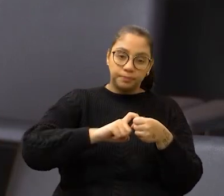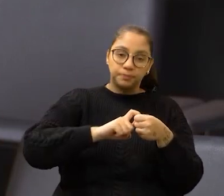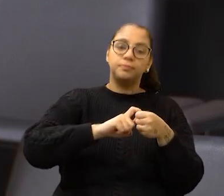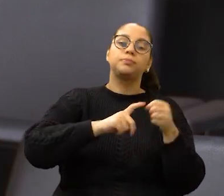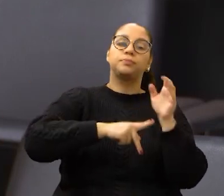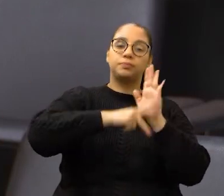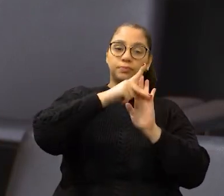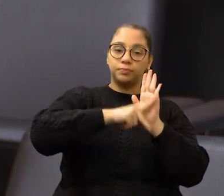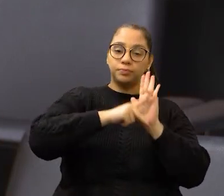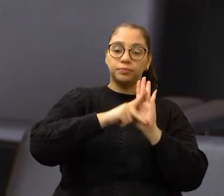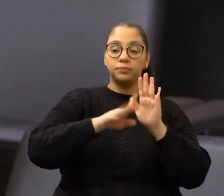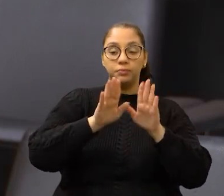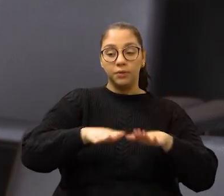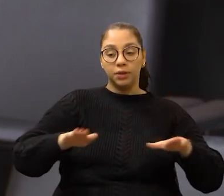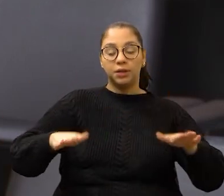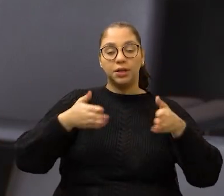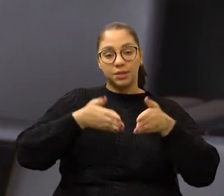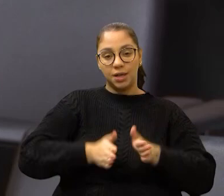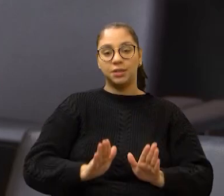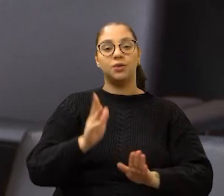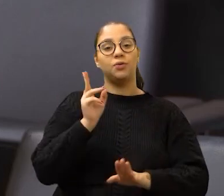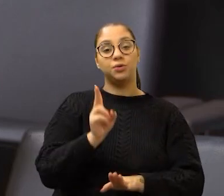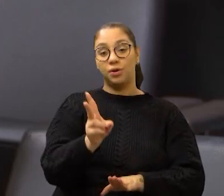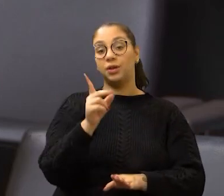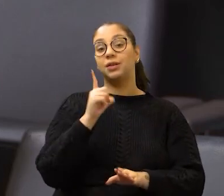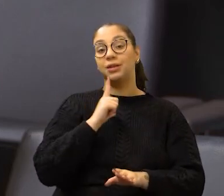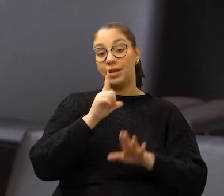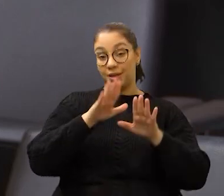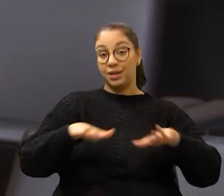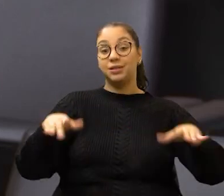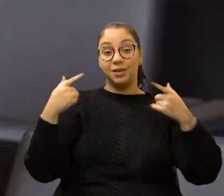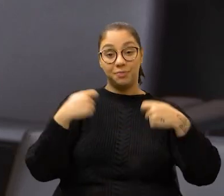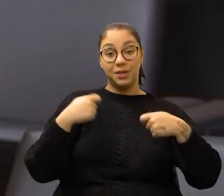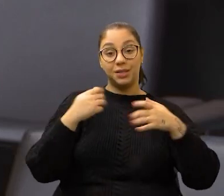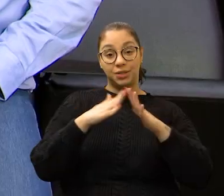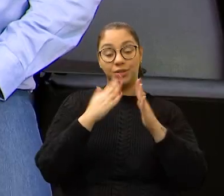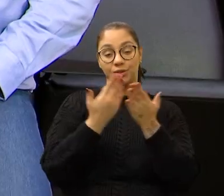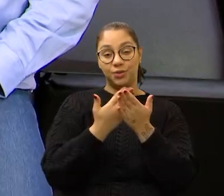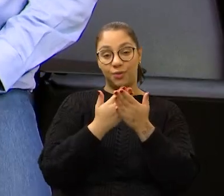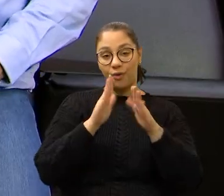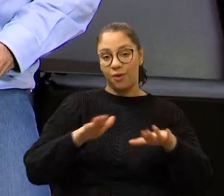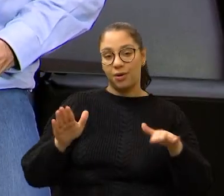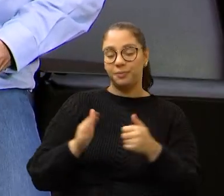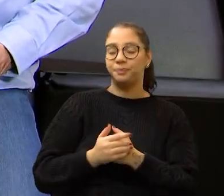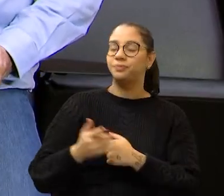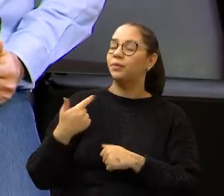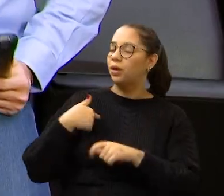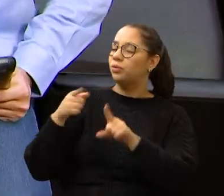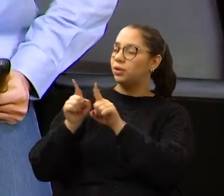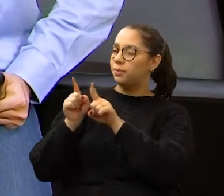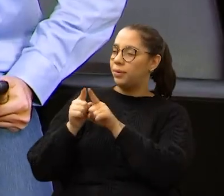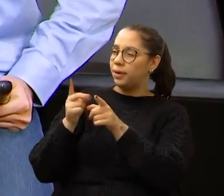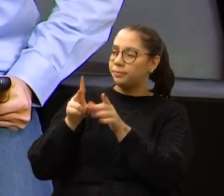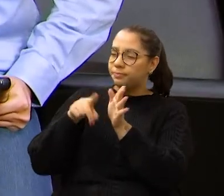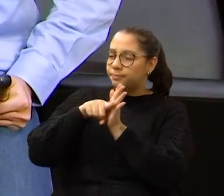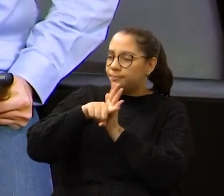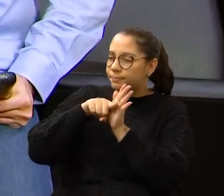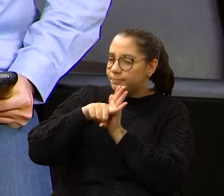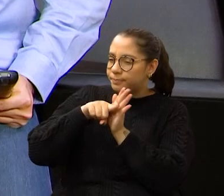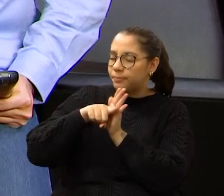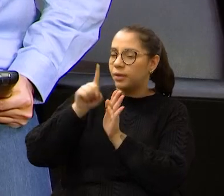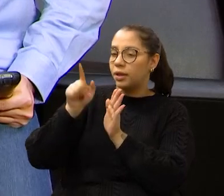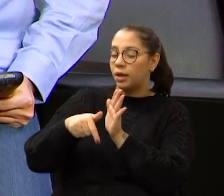estamos num pós-pandemia, mas as crianças não deixaram de nascer. Tem muita criança precisando de creche. Vereador, eu fiz também uma pesquisa